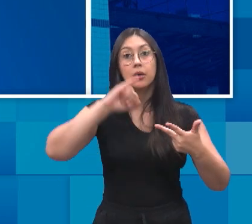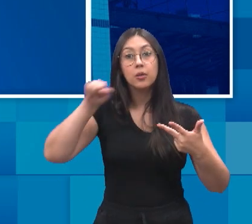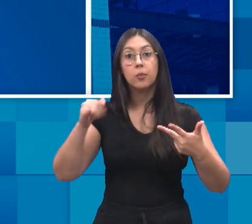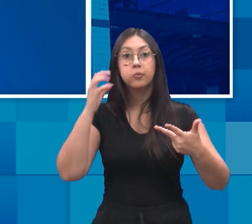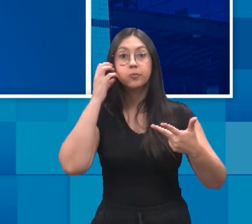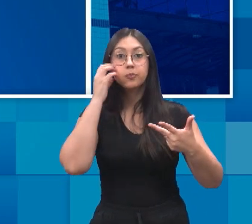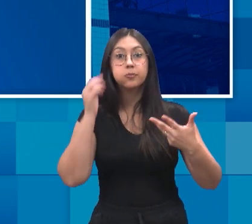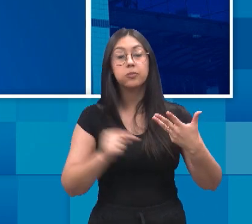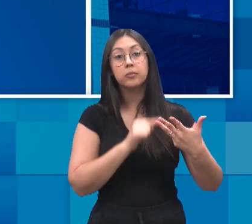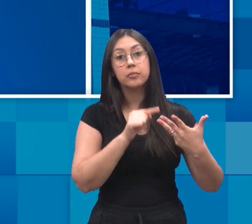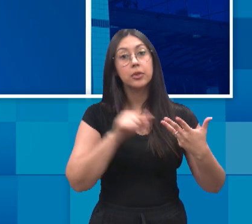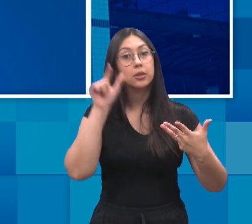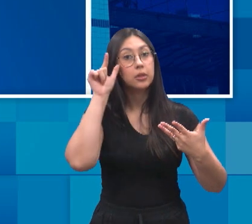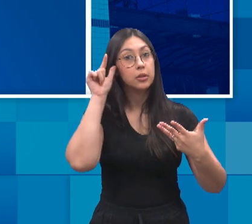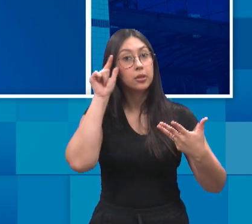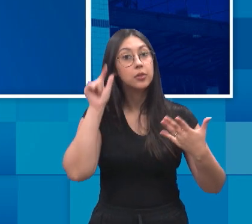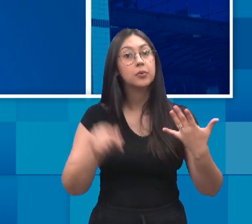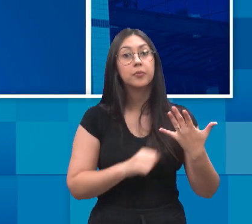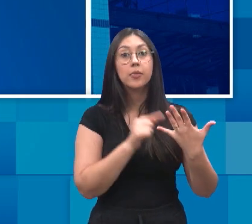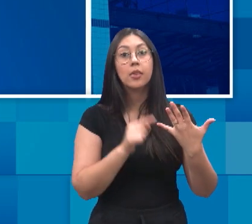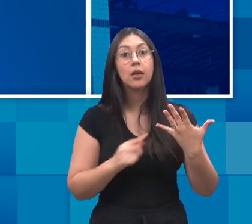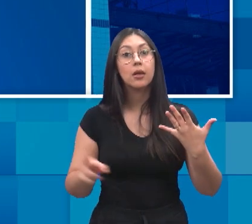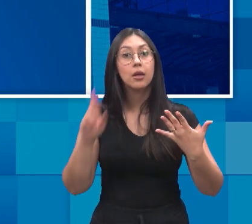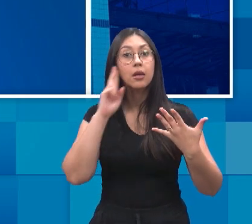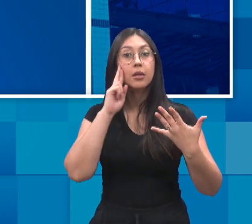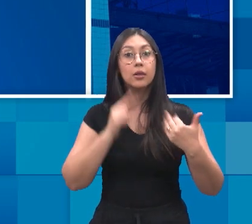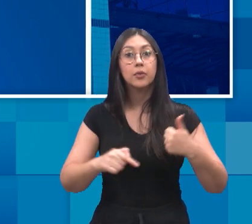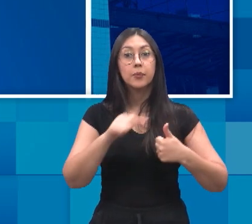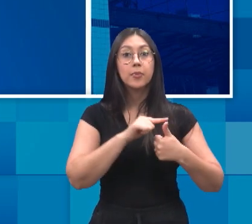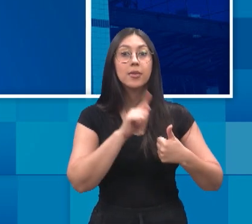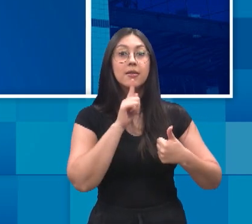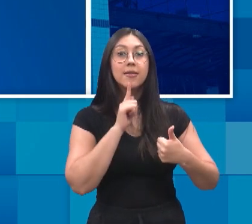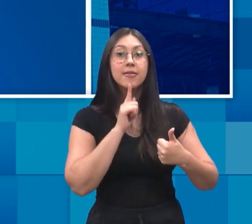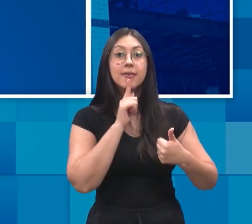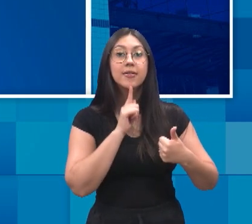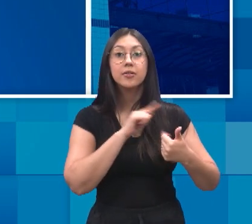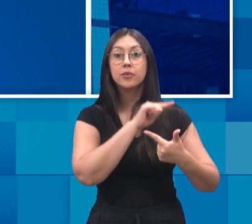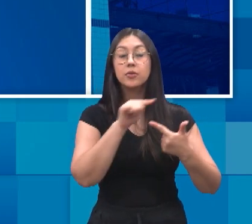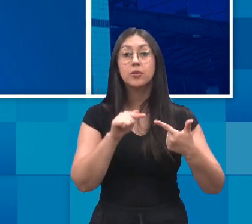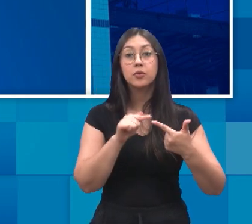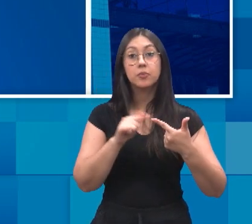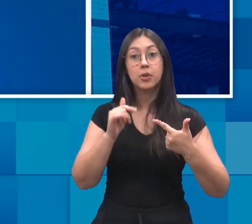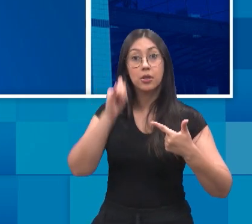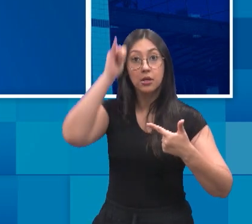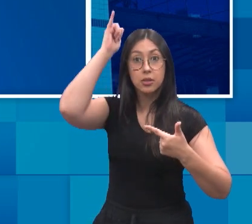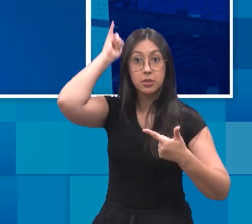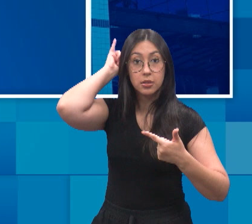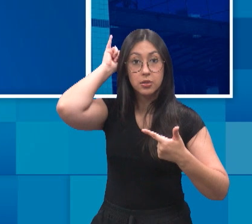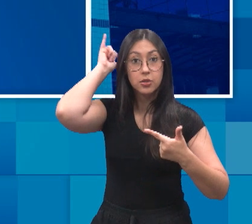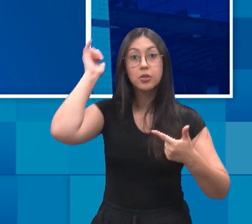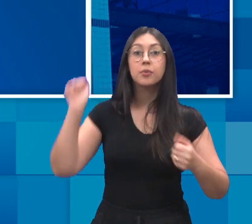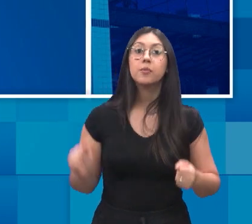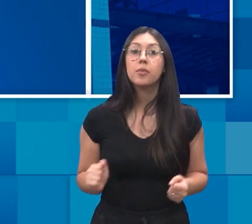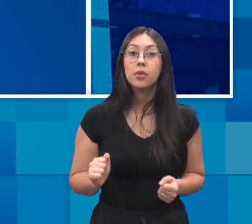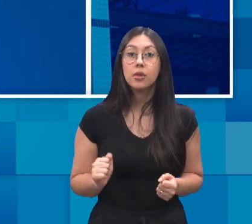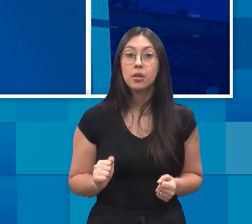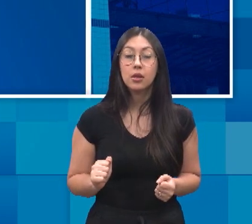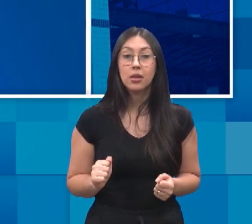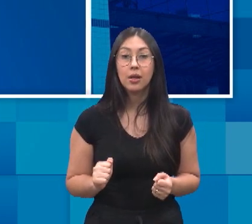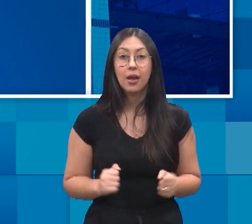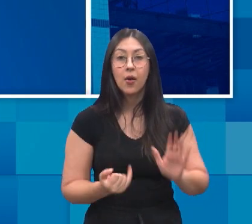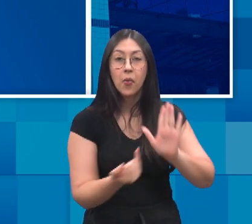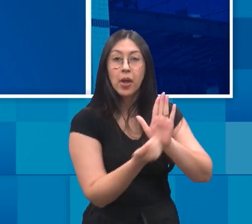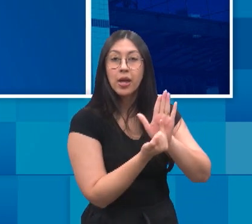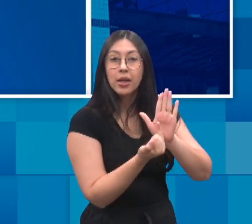Fraga, Lino Bispo, Renato Santiago, Sérgio Camargo e Sidney Campos. Suprime o